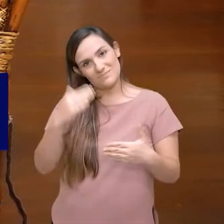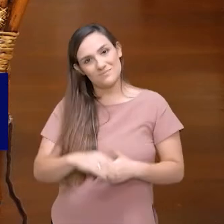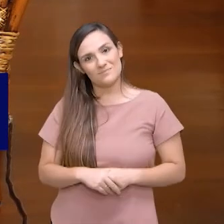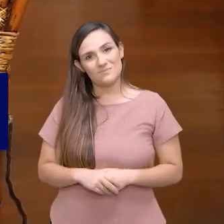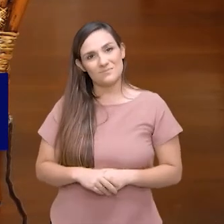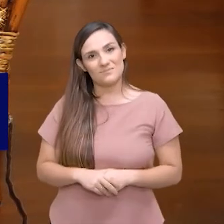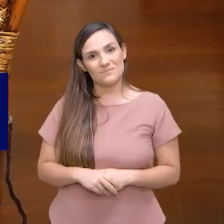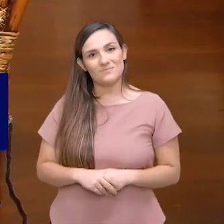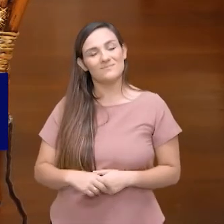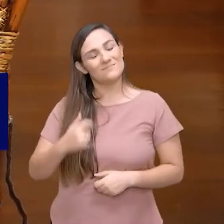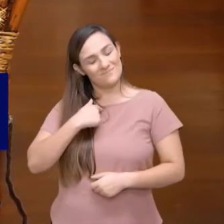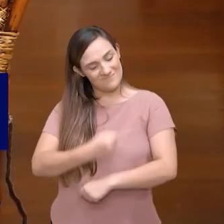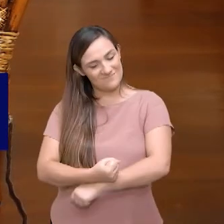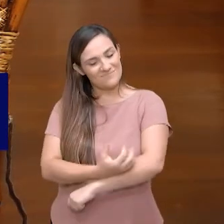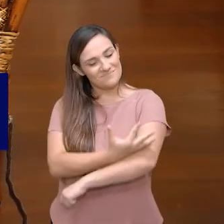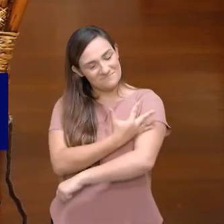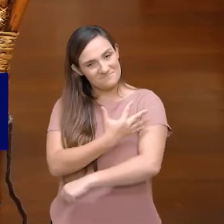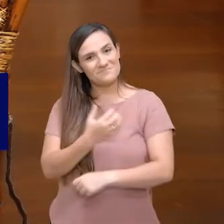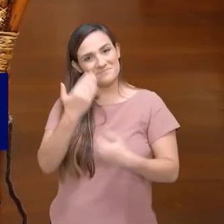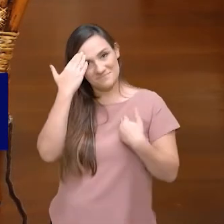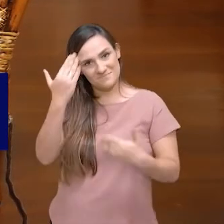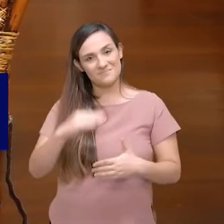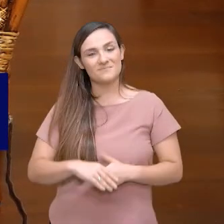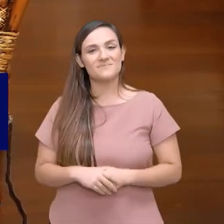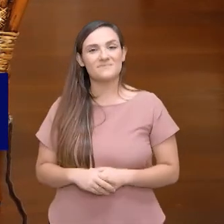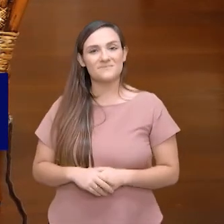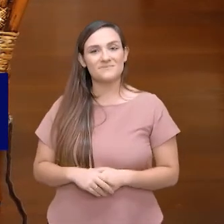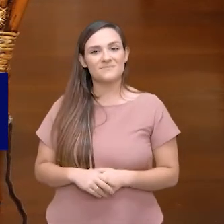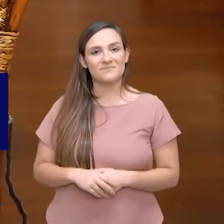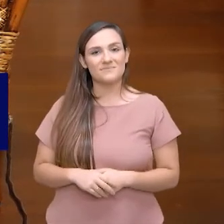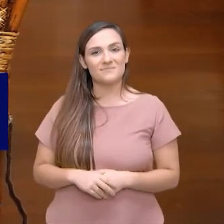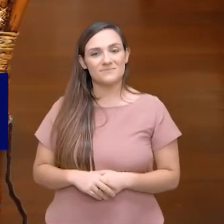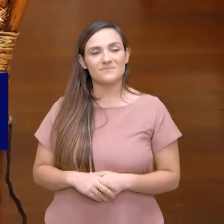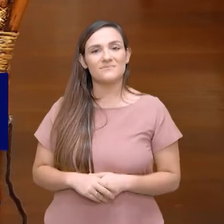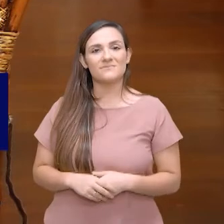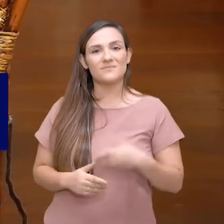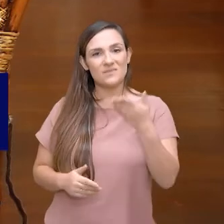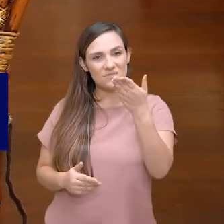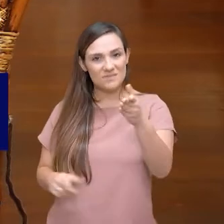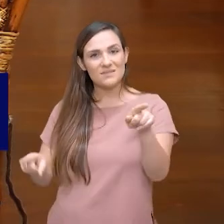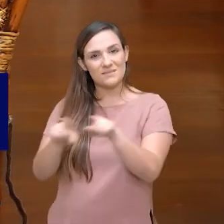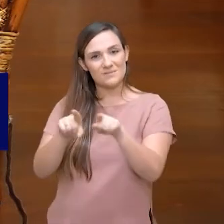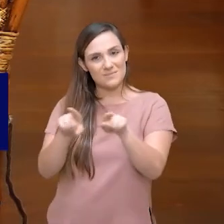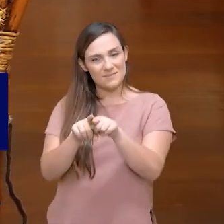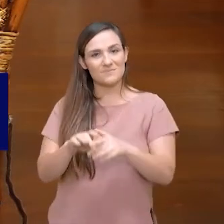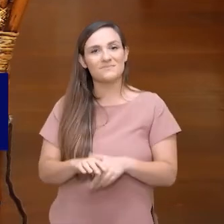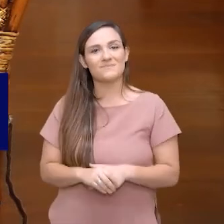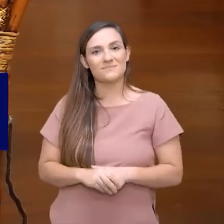Eu também me emociono. Muito obrigado. Muito obrigado a vocês também.